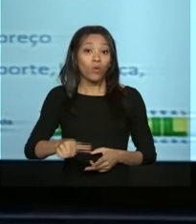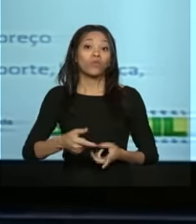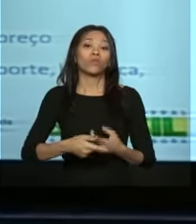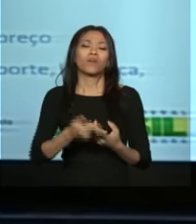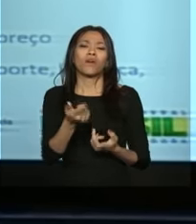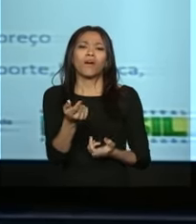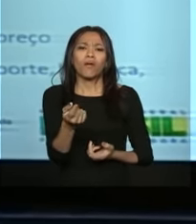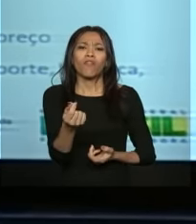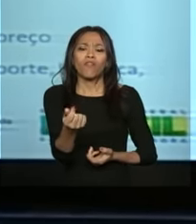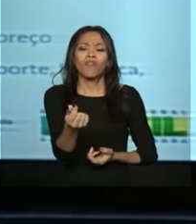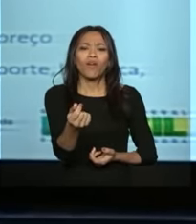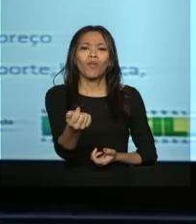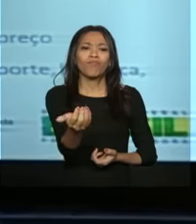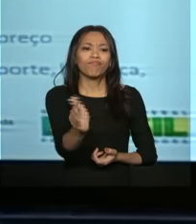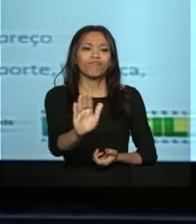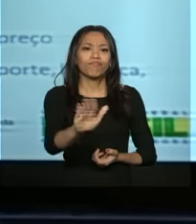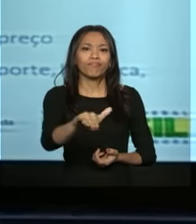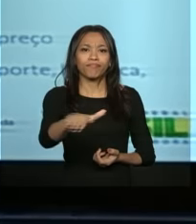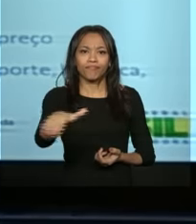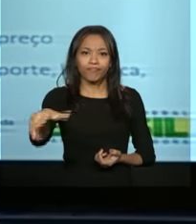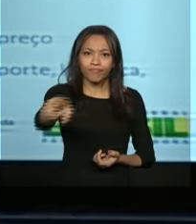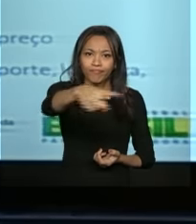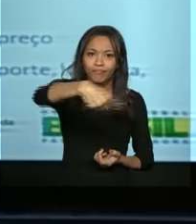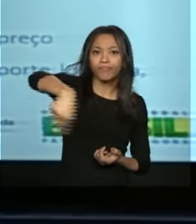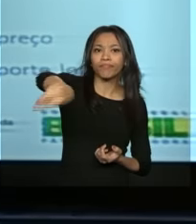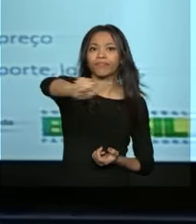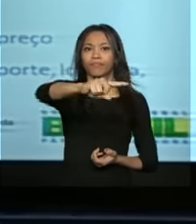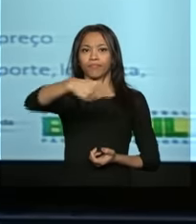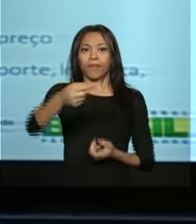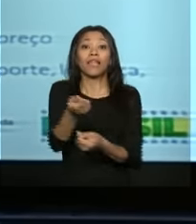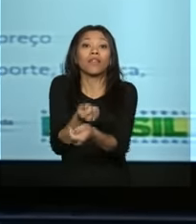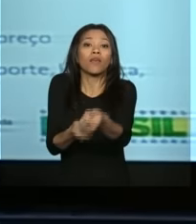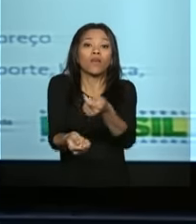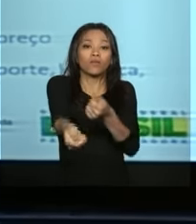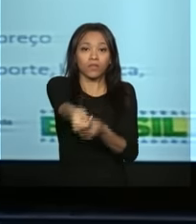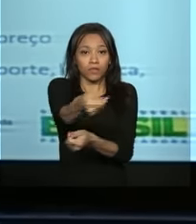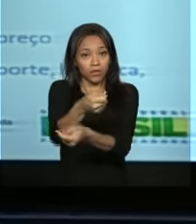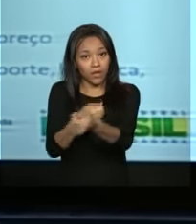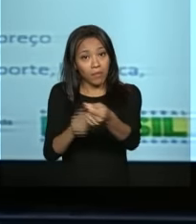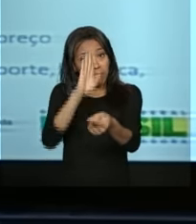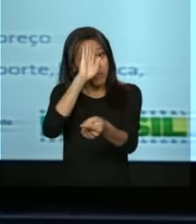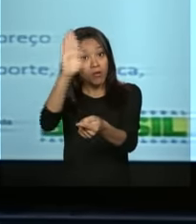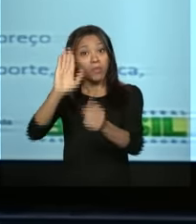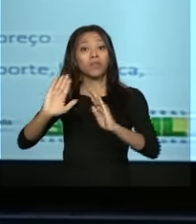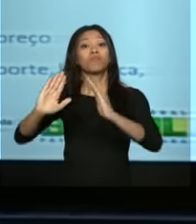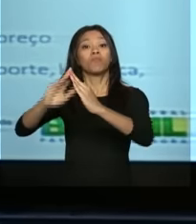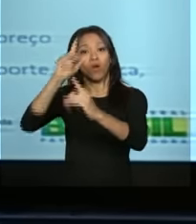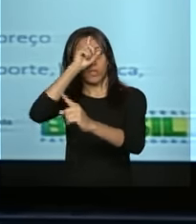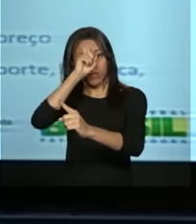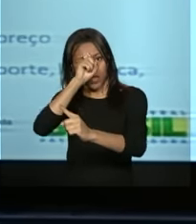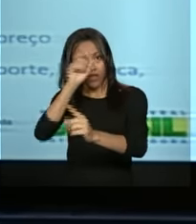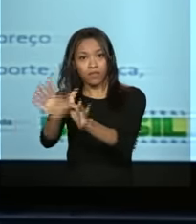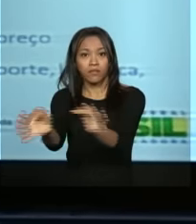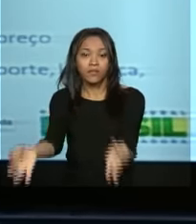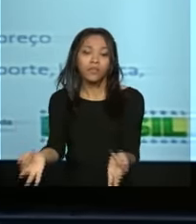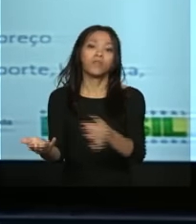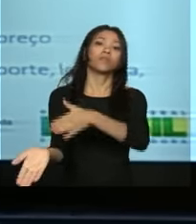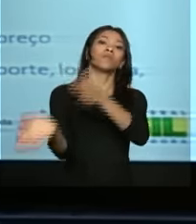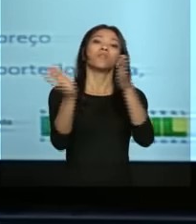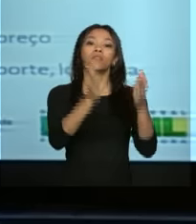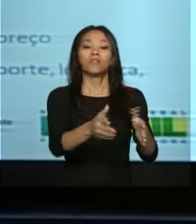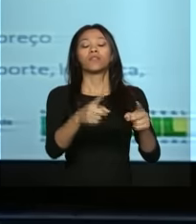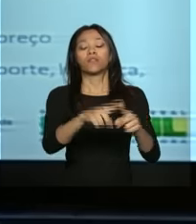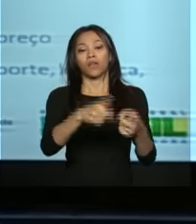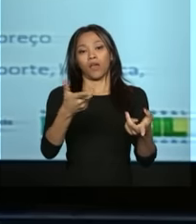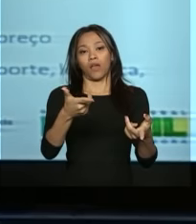negociação né Eh em particular para os pequenos hospitais para as pequenas operadoras de plano de